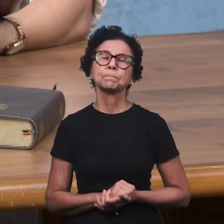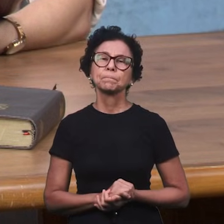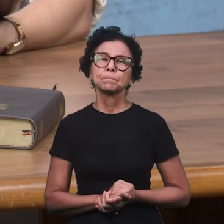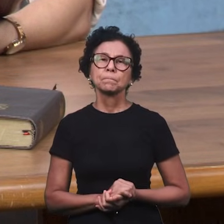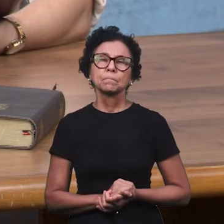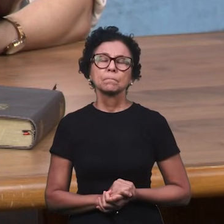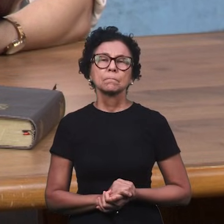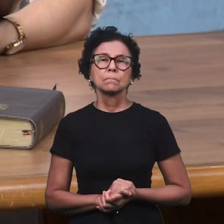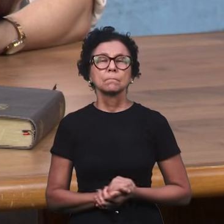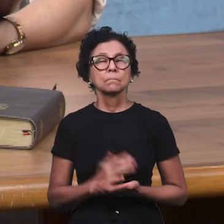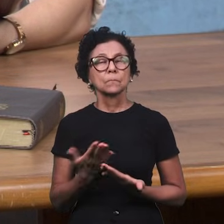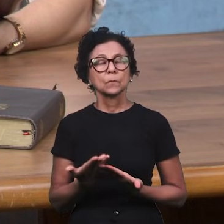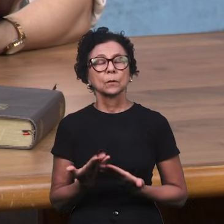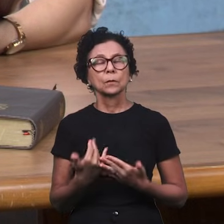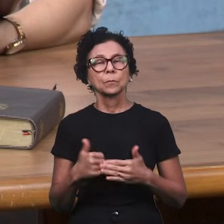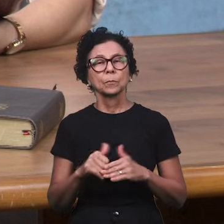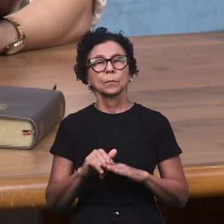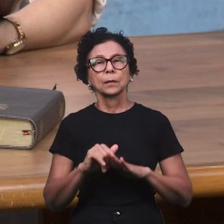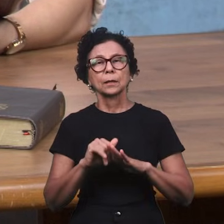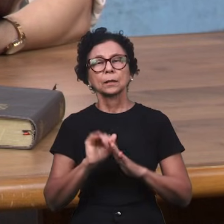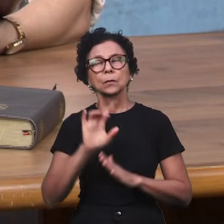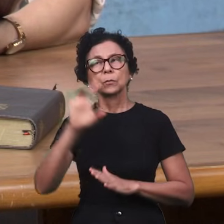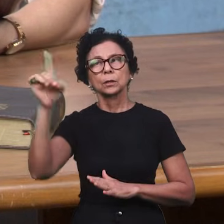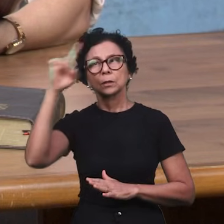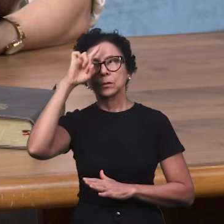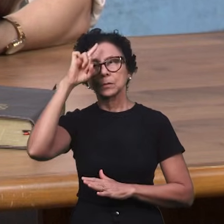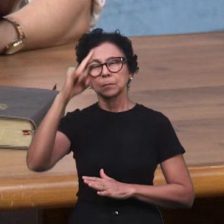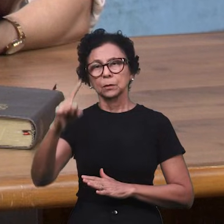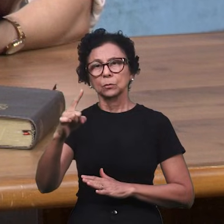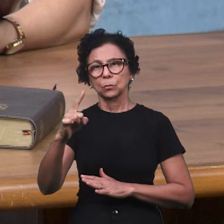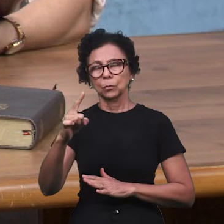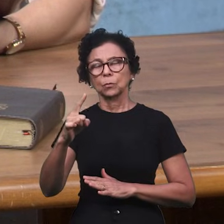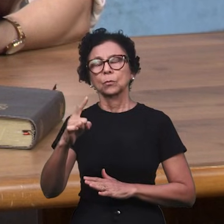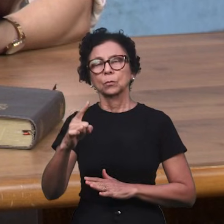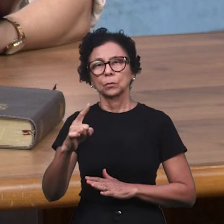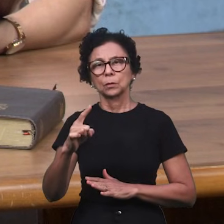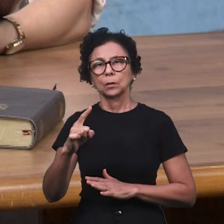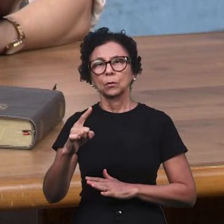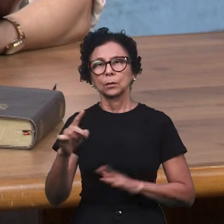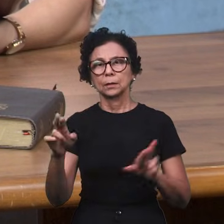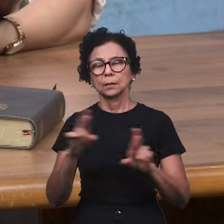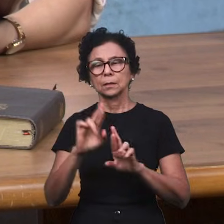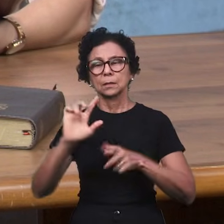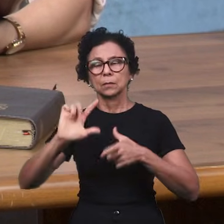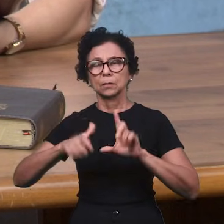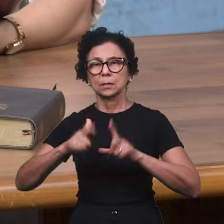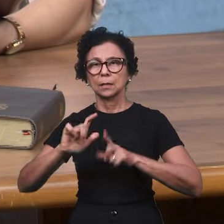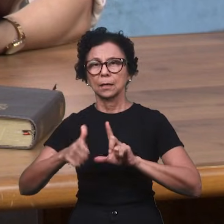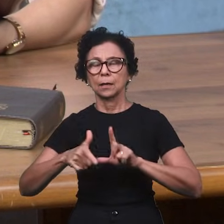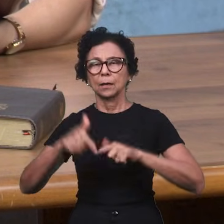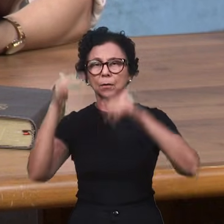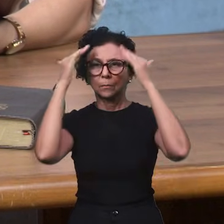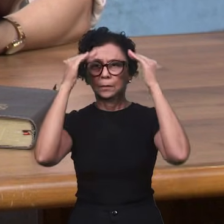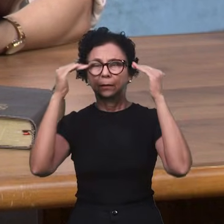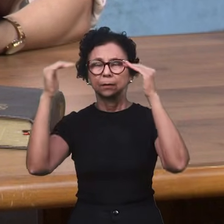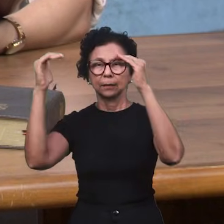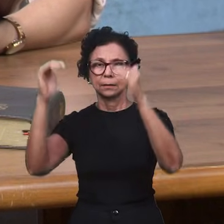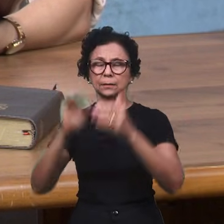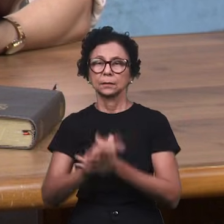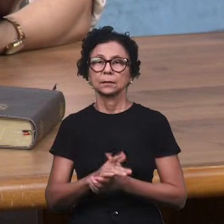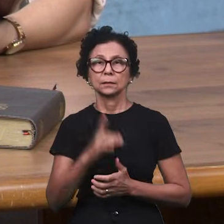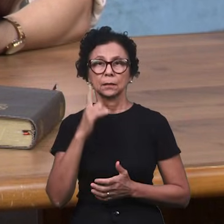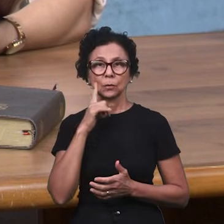rei, conforme a palavra do Senhor tocante a Israel. E estes foram do número dos heróis que